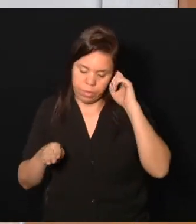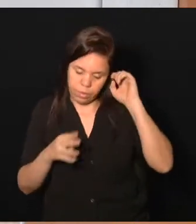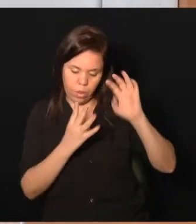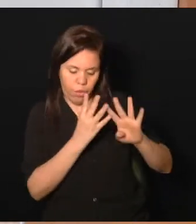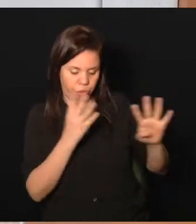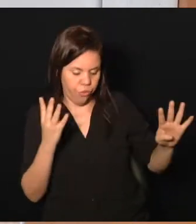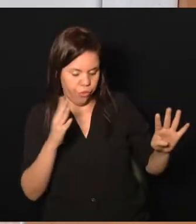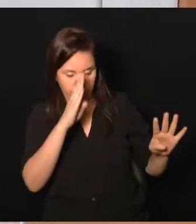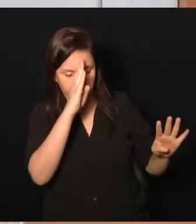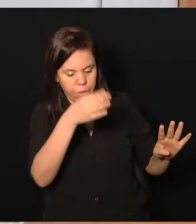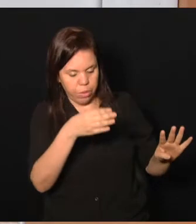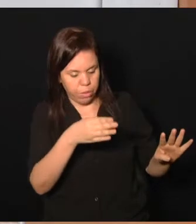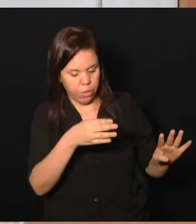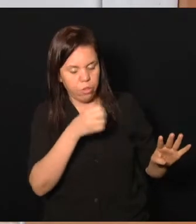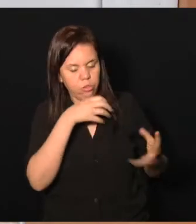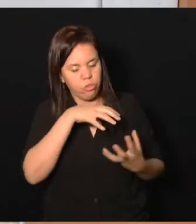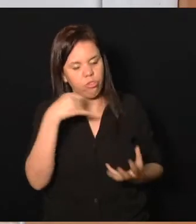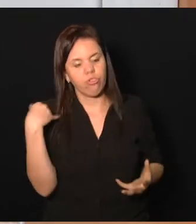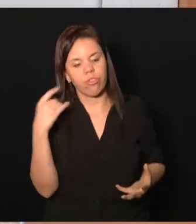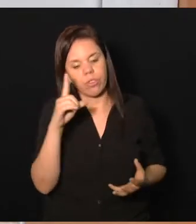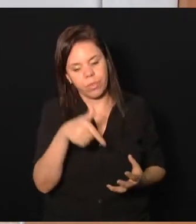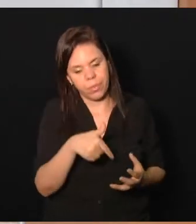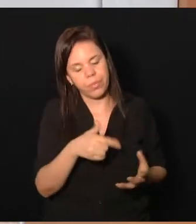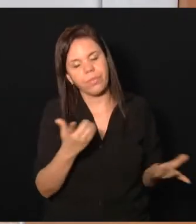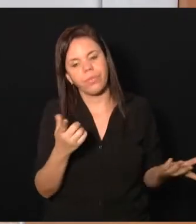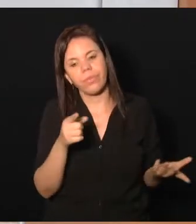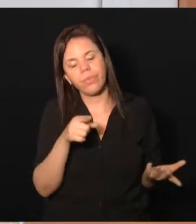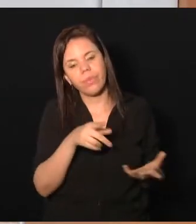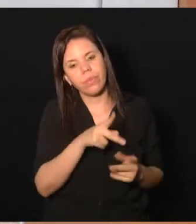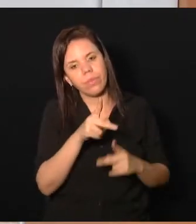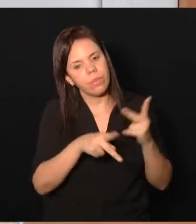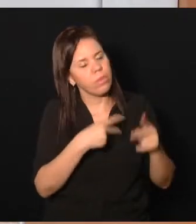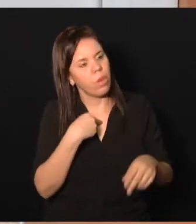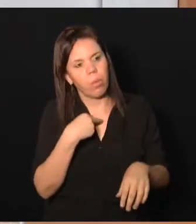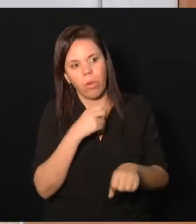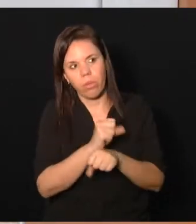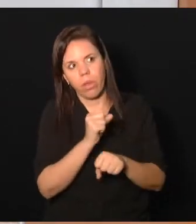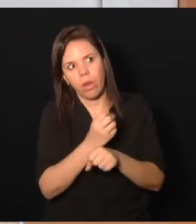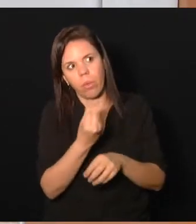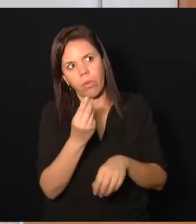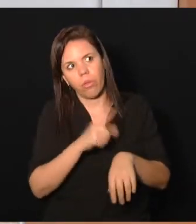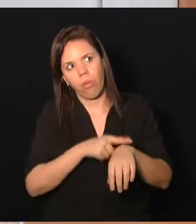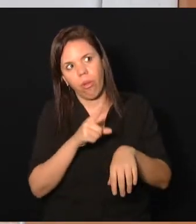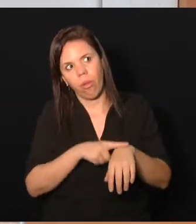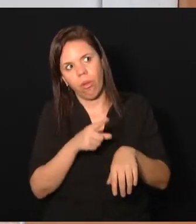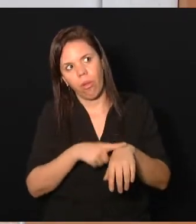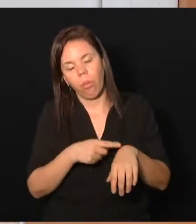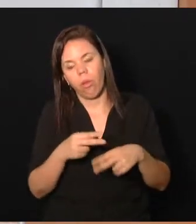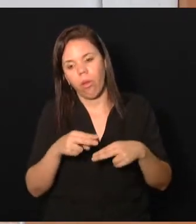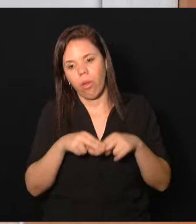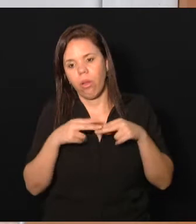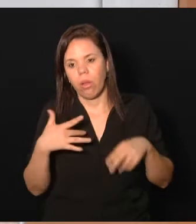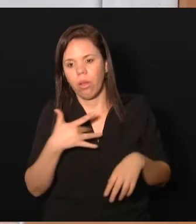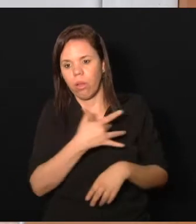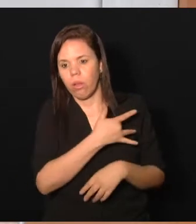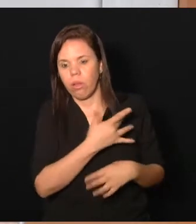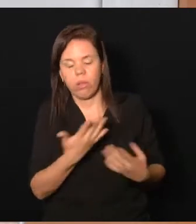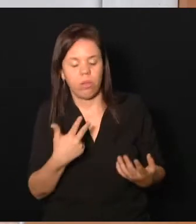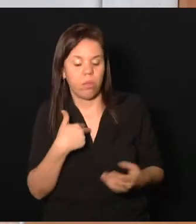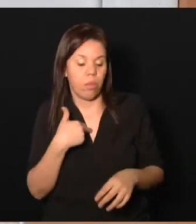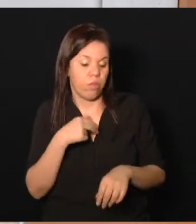qual que é a ideia dela? Equiparar uma situação que o idoso não pode esperar muito, porque a sua condição de saúde não